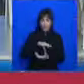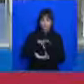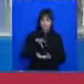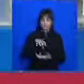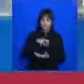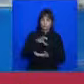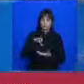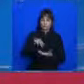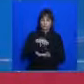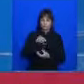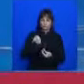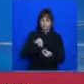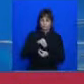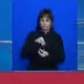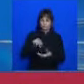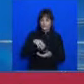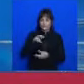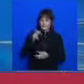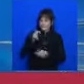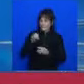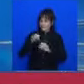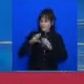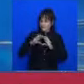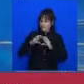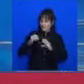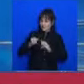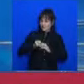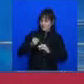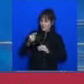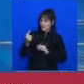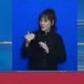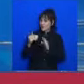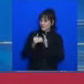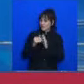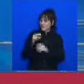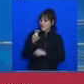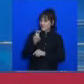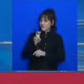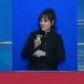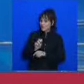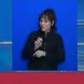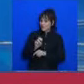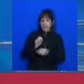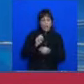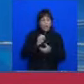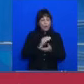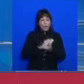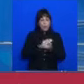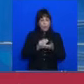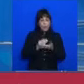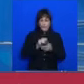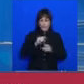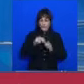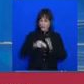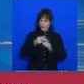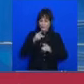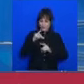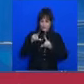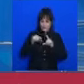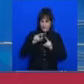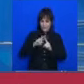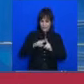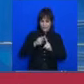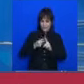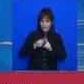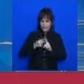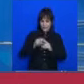Globo recarregado, embaralhando 50 bolas numeradas de 0 a 50. Começou o segundo sorteio da